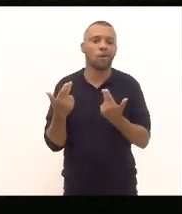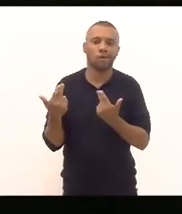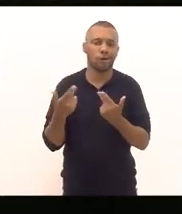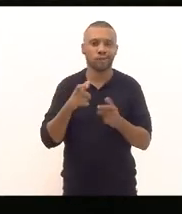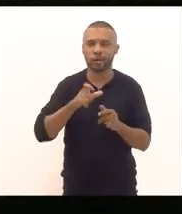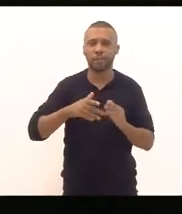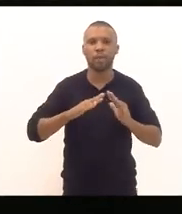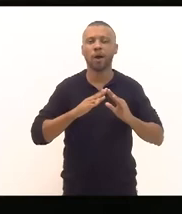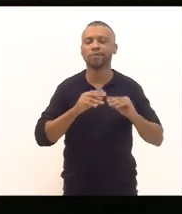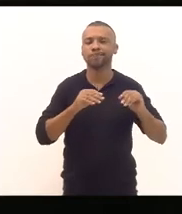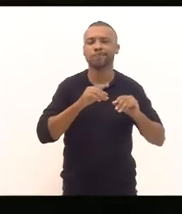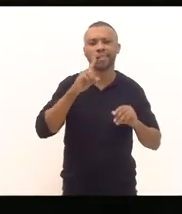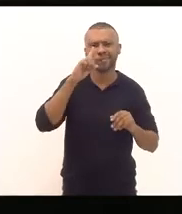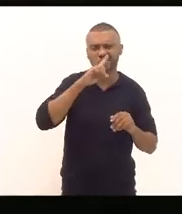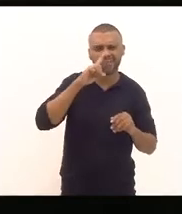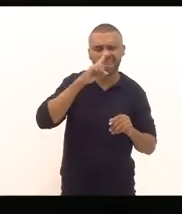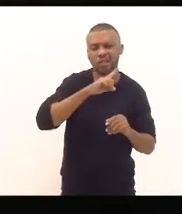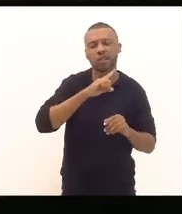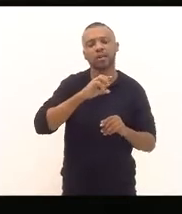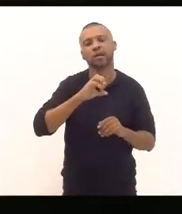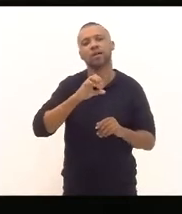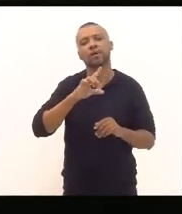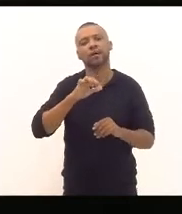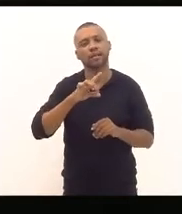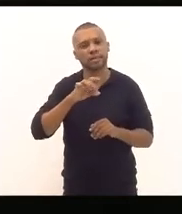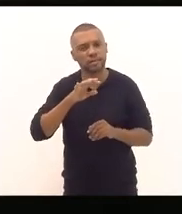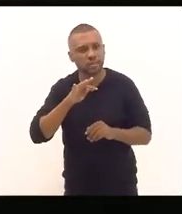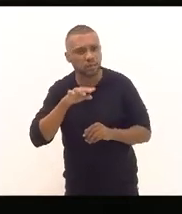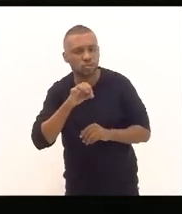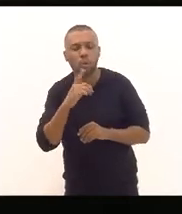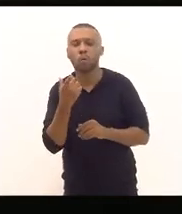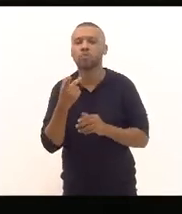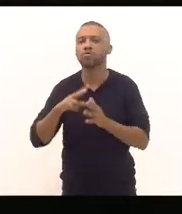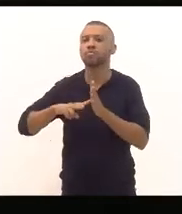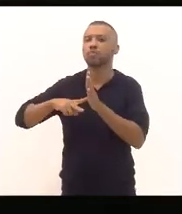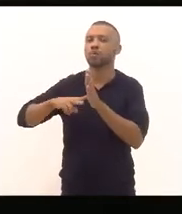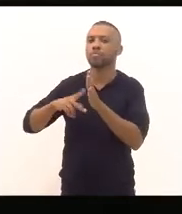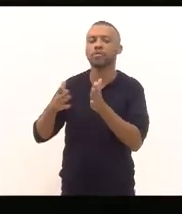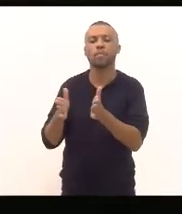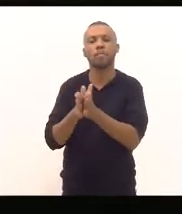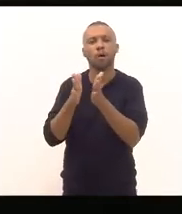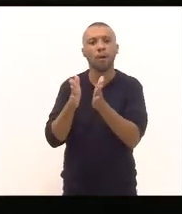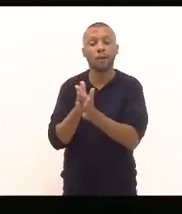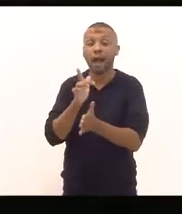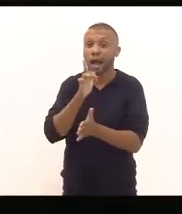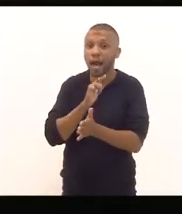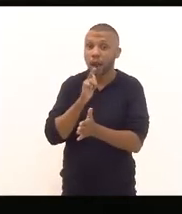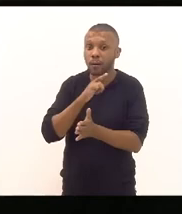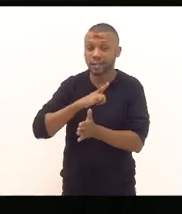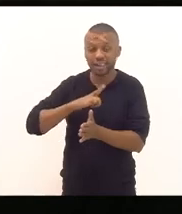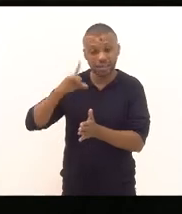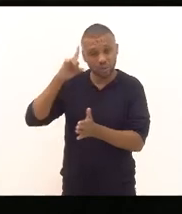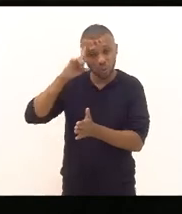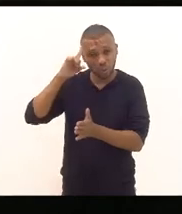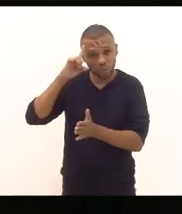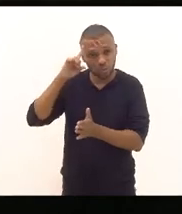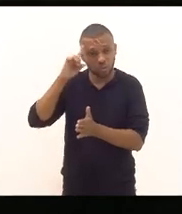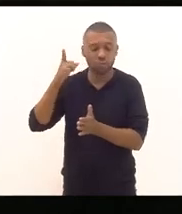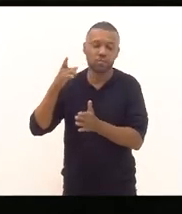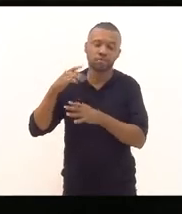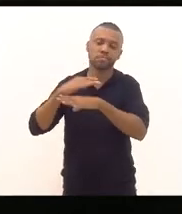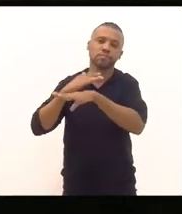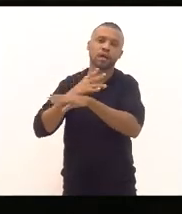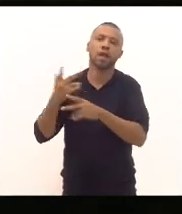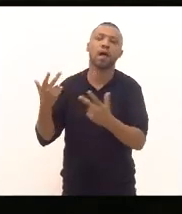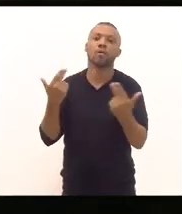loteamento irregular no loteamento clandestino ou no conjunto habitacional ela que ter água todos os dias como grande parte da cidade